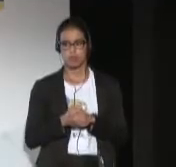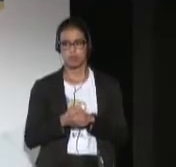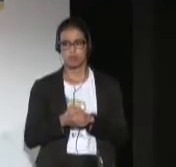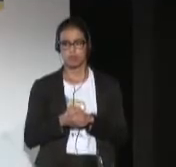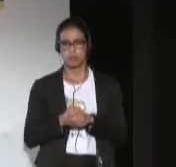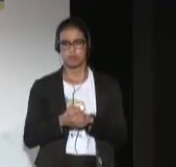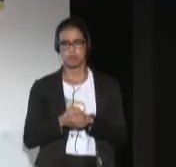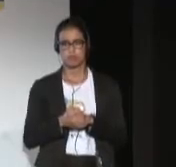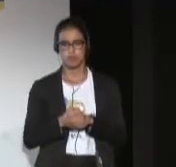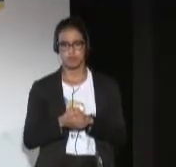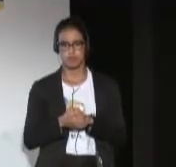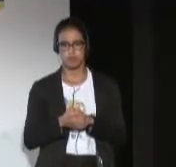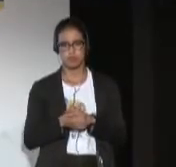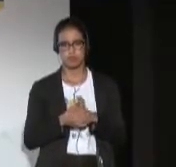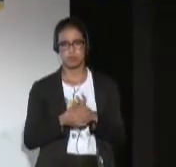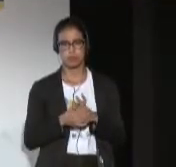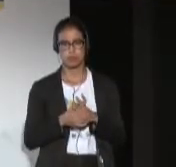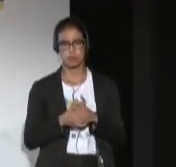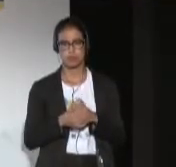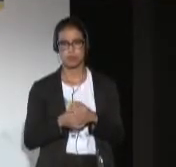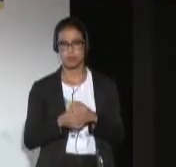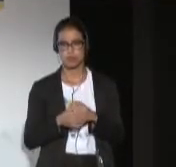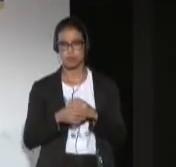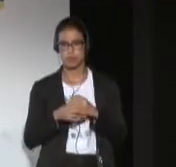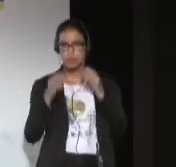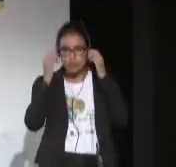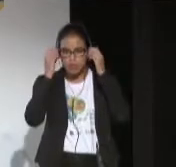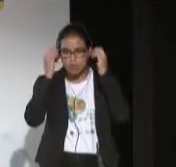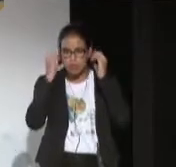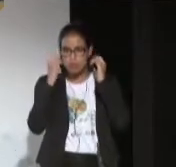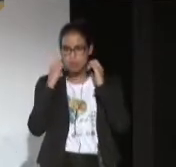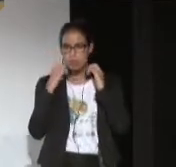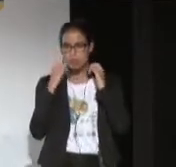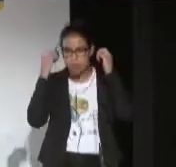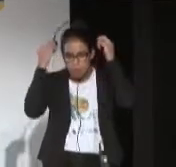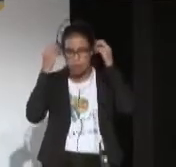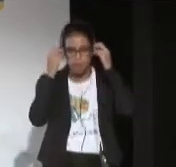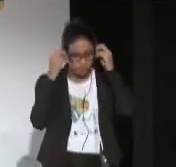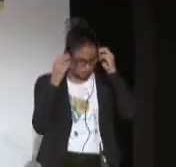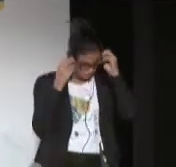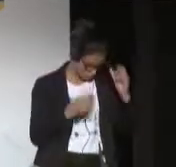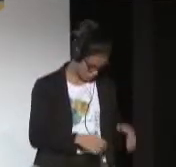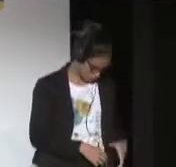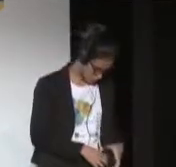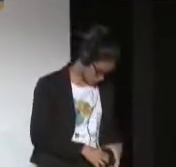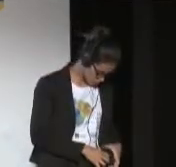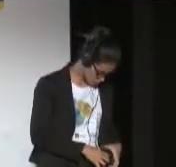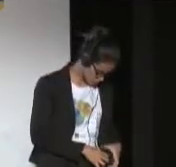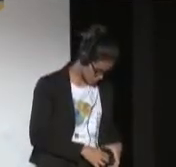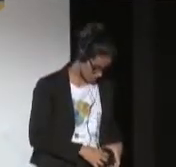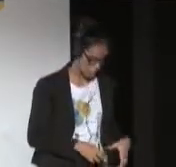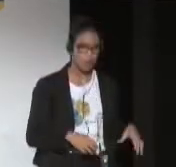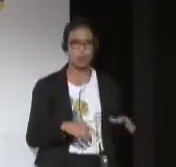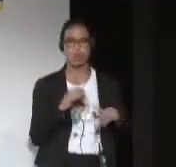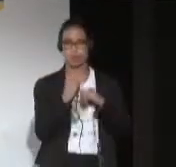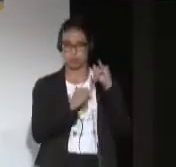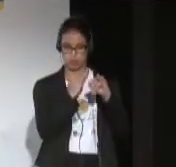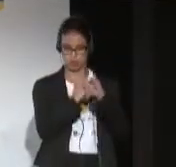Bom, são duas. Uma pergunta é um pouco mais tranquila de responder, né? O documento está disponível na página do CONCED,